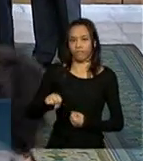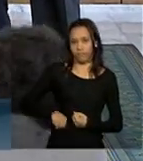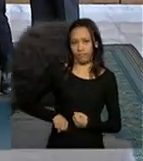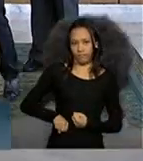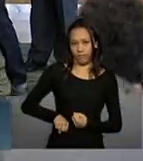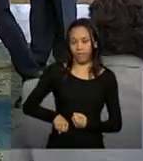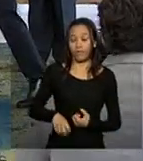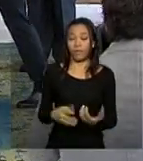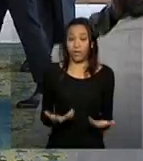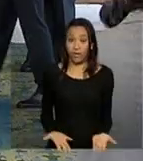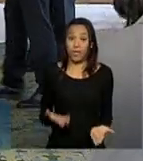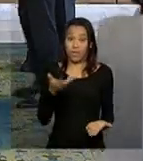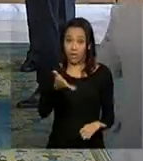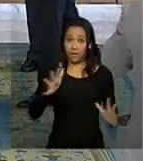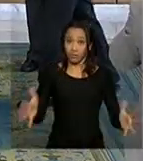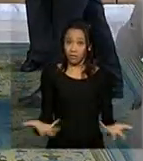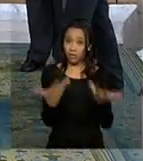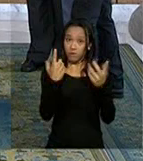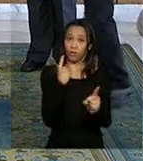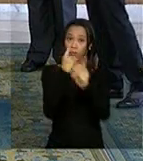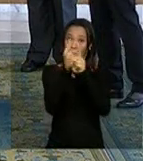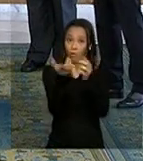Nessa cerimônia, então, a presidenta Dilma Rousseff